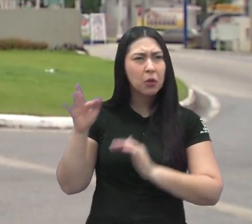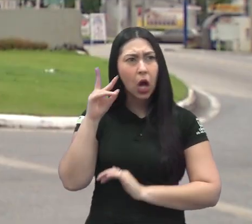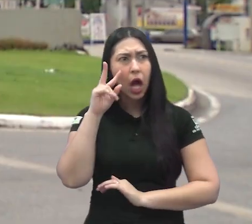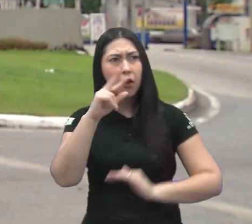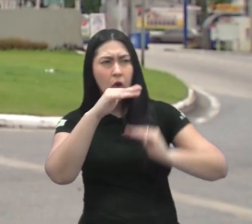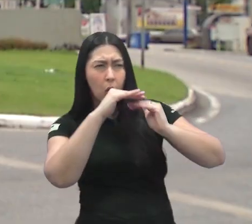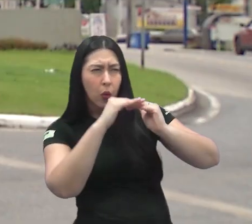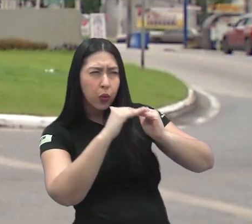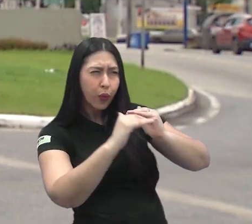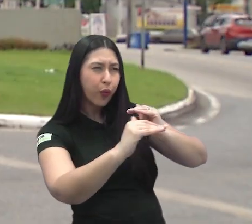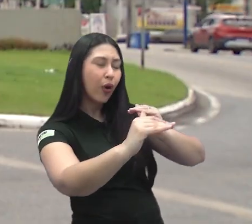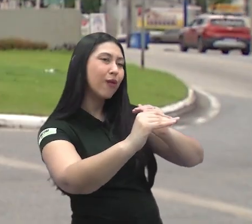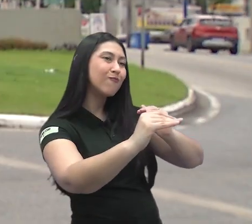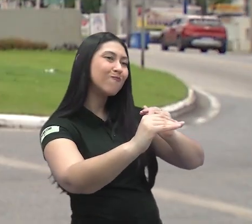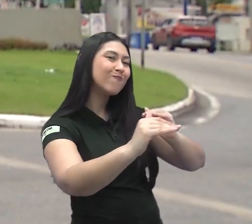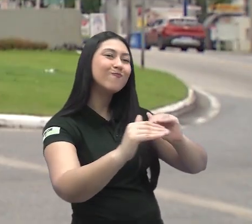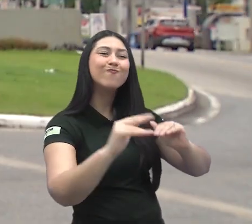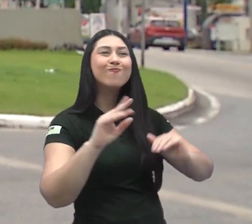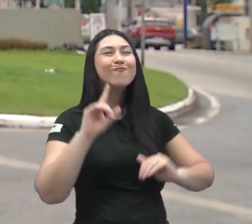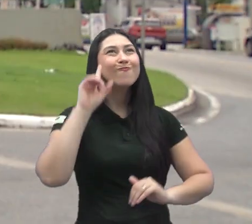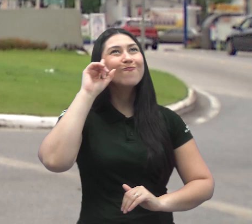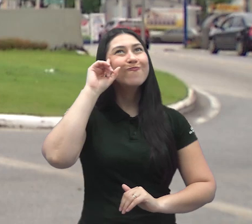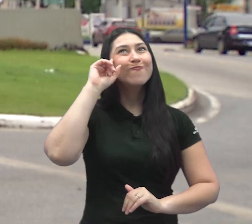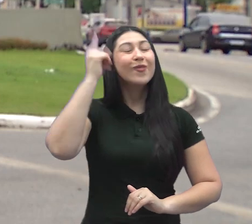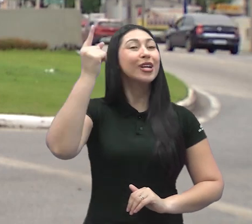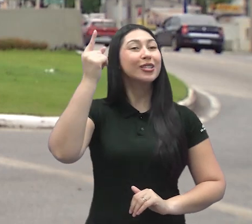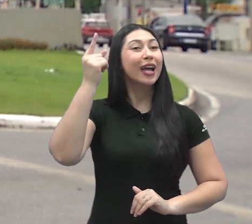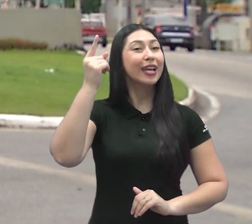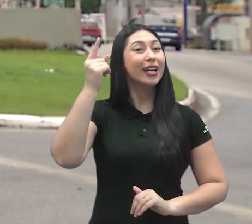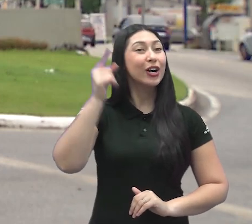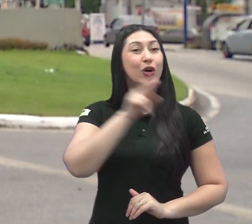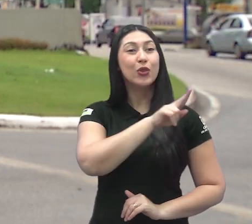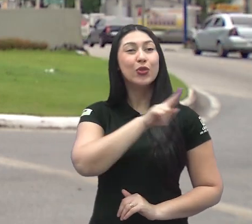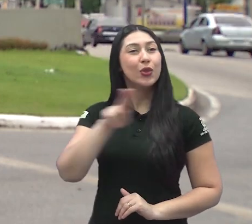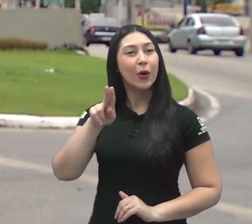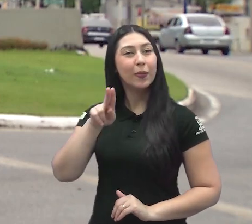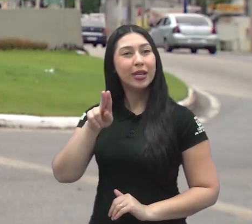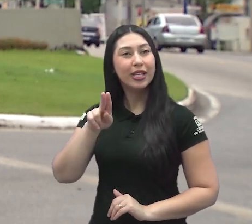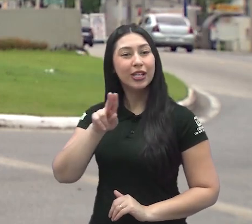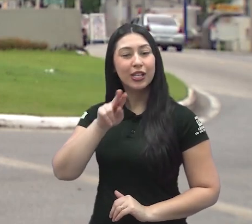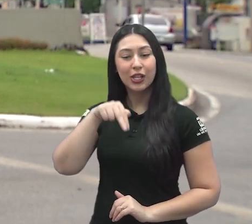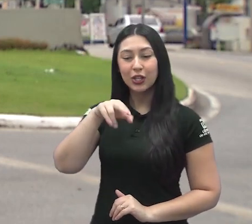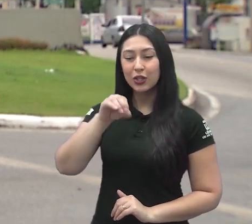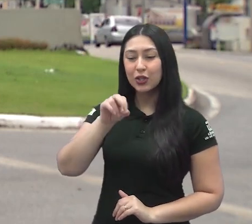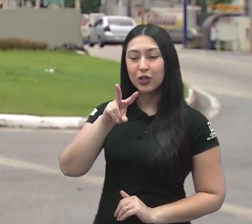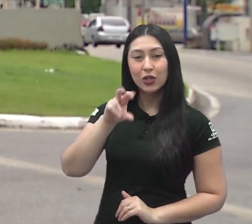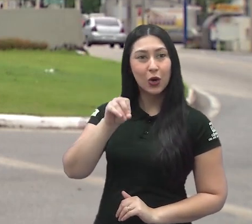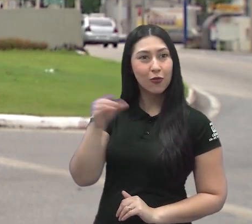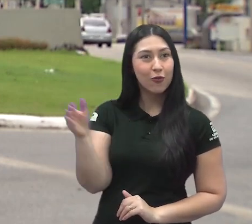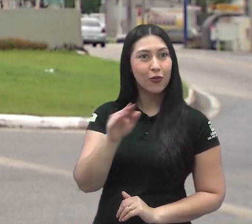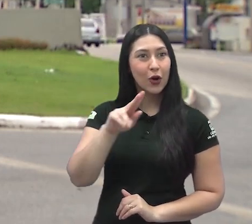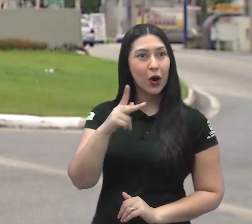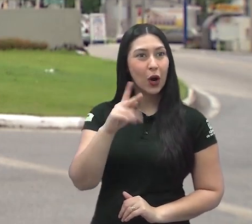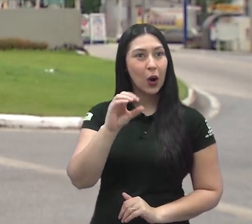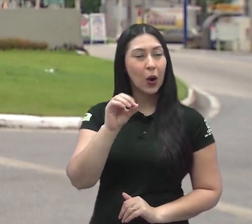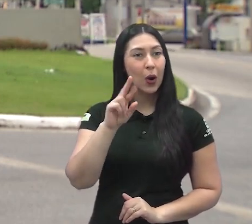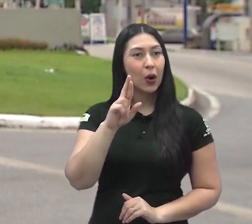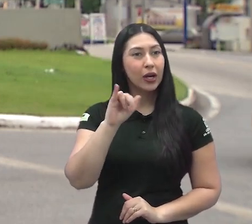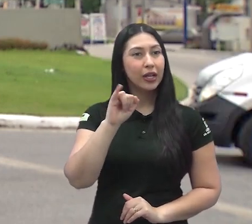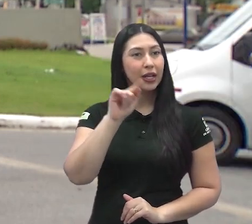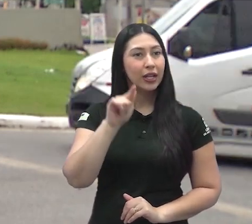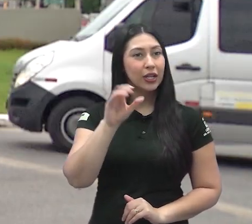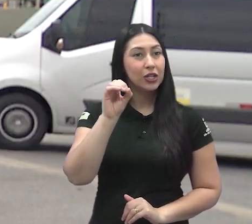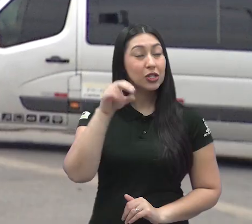horizonte na frente. E daí surgiu a ideia de Parque Novo Horizonte, loteamentos